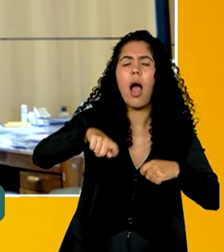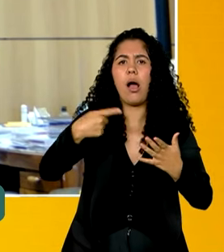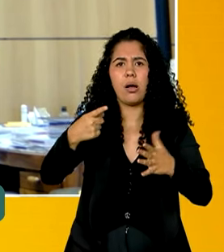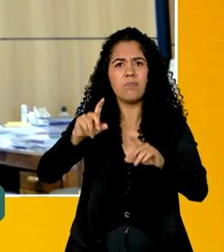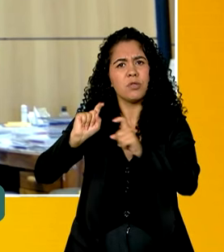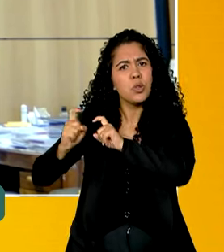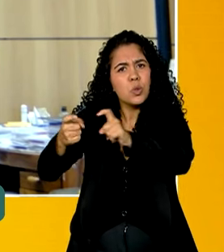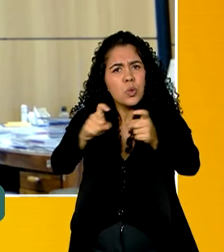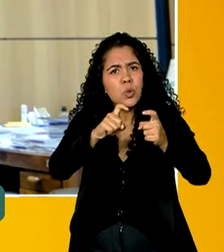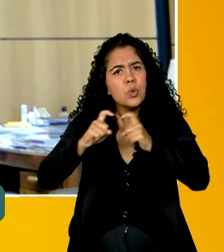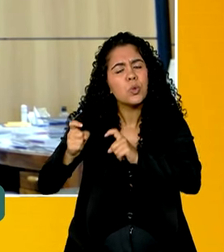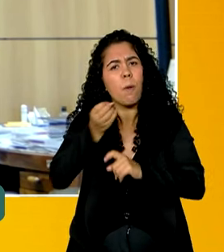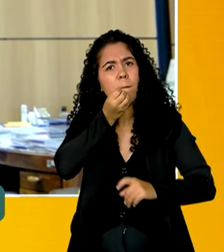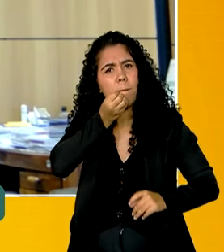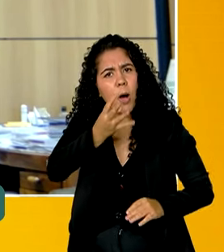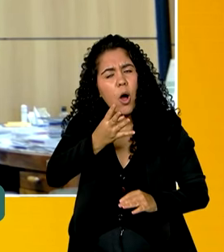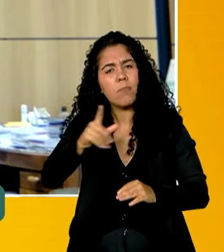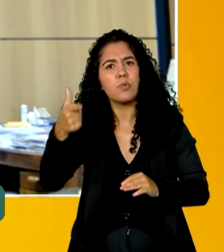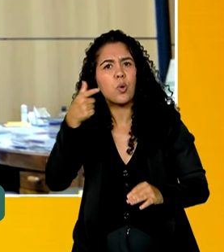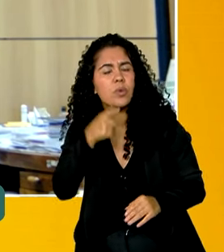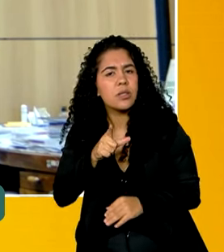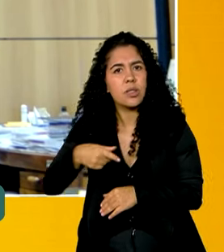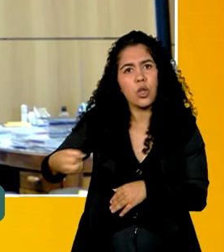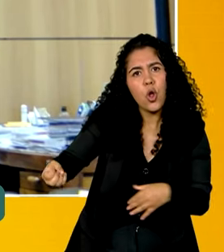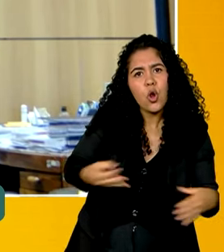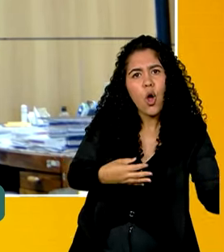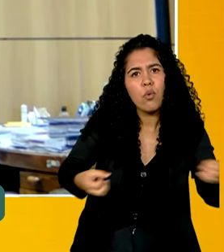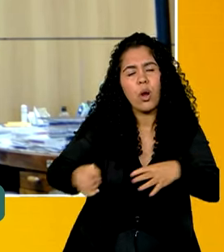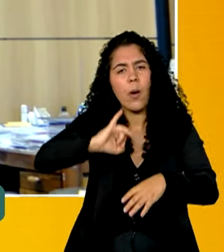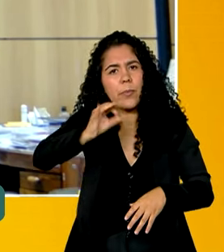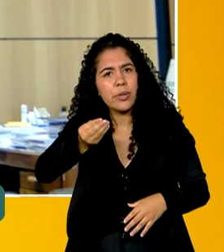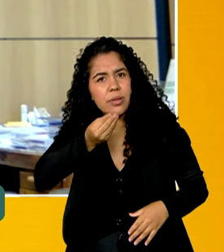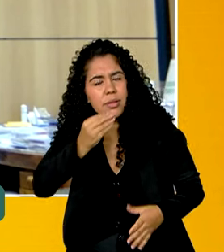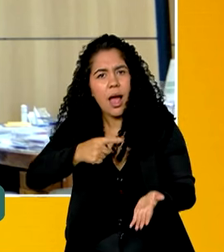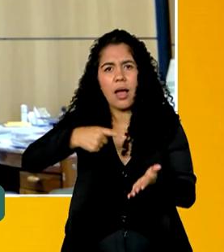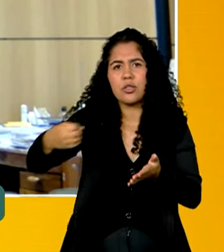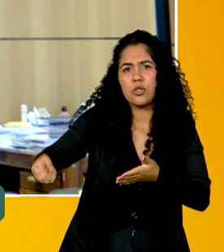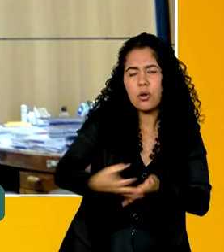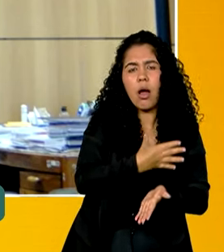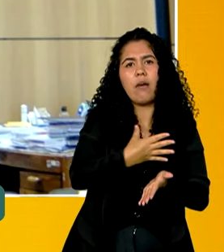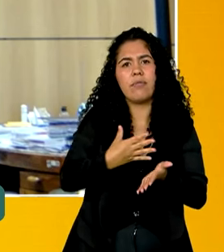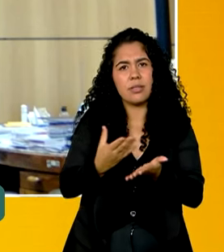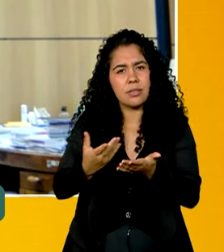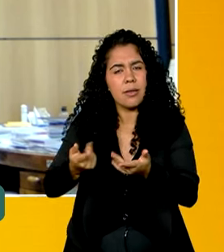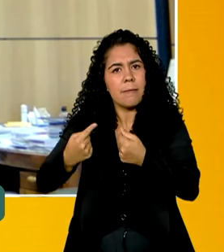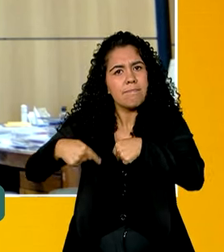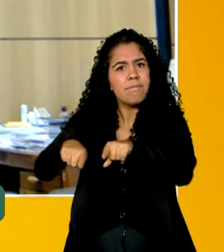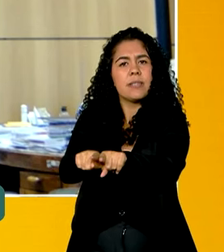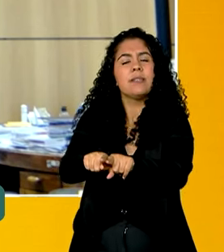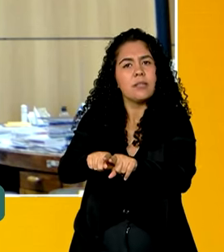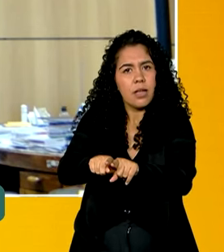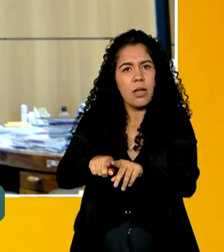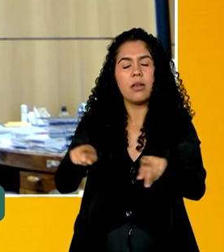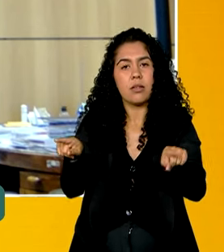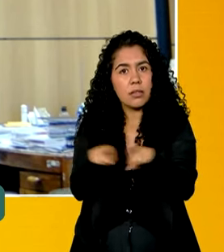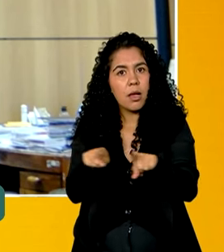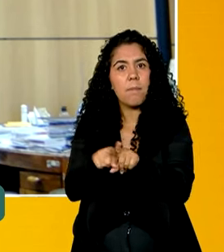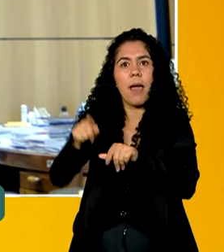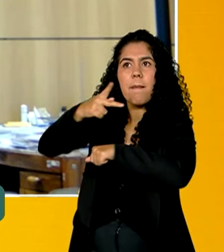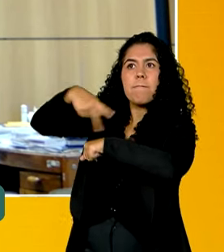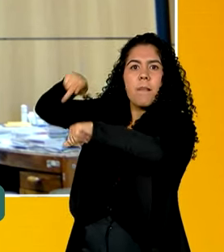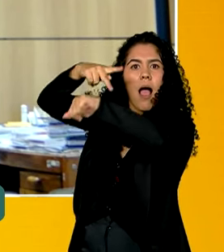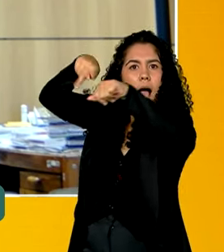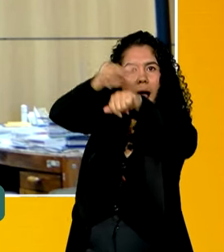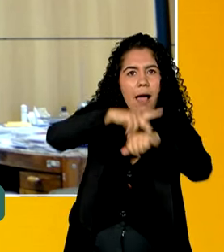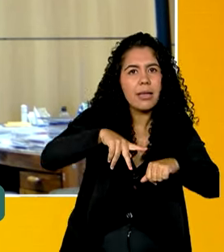muito propositivas, abrindo novas frentes de mercado internacional, novas relações internacionais. A normalidade com os países,